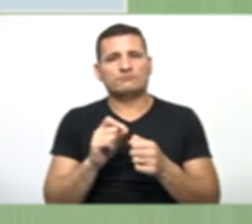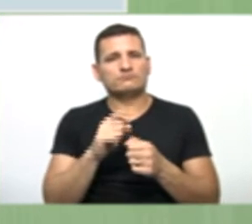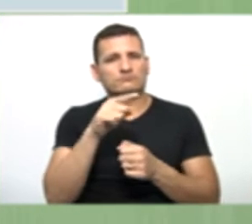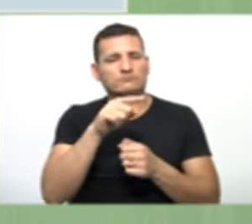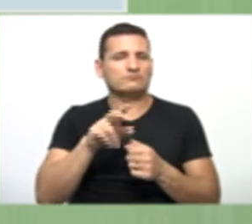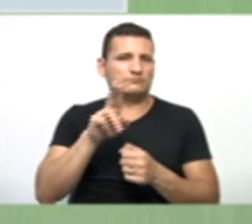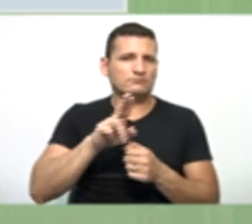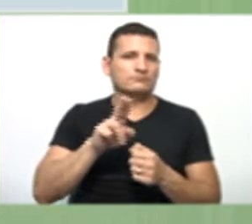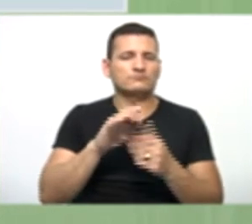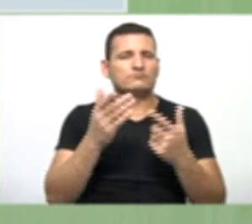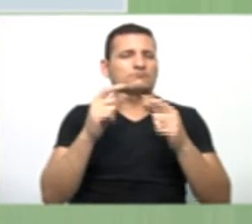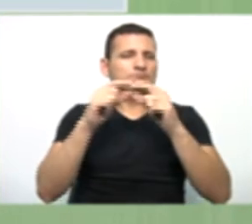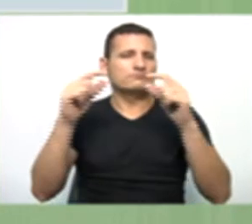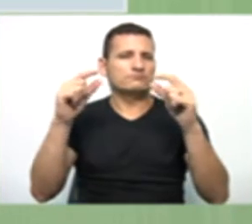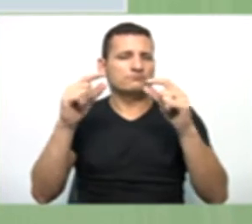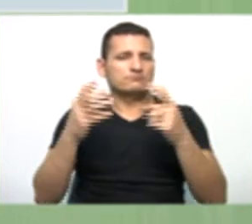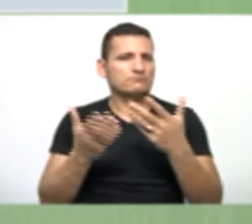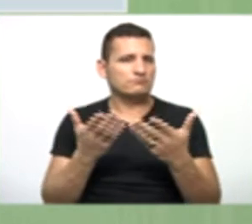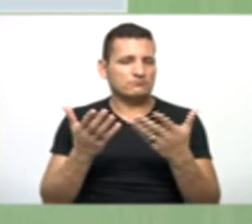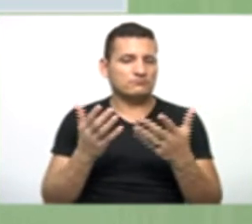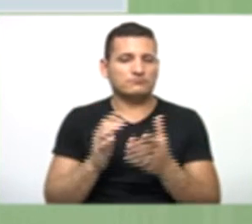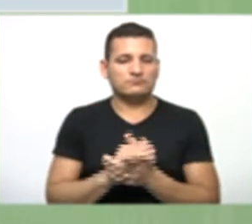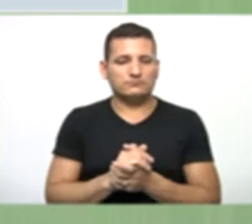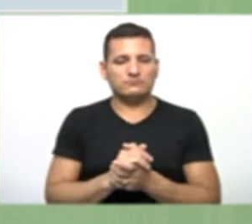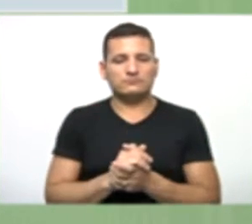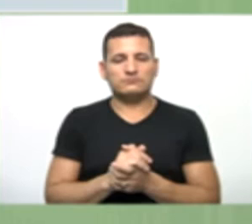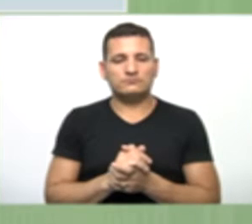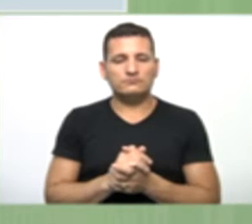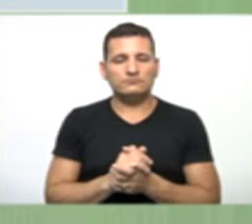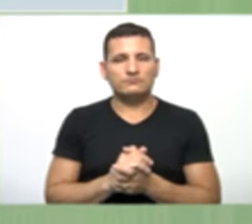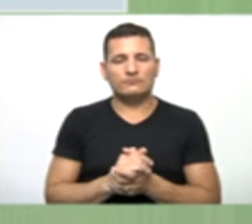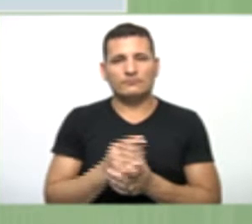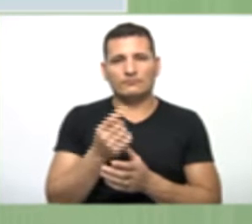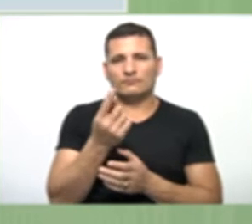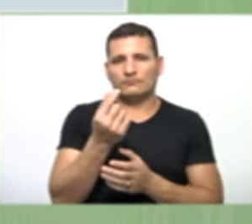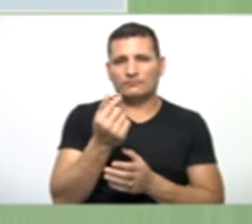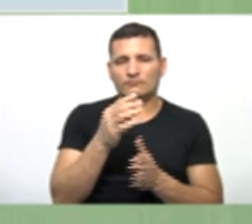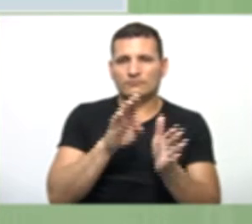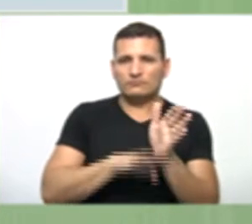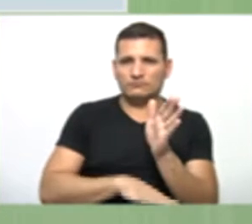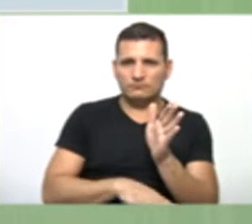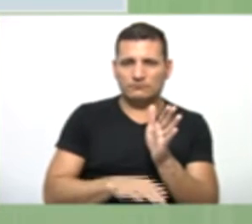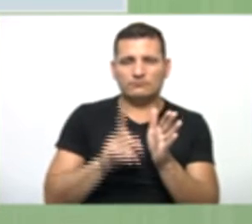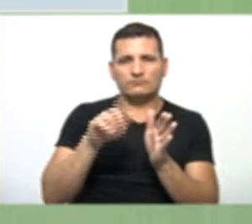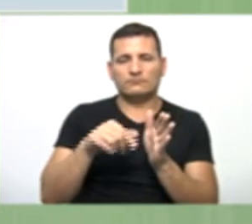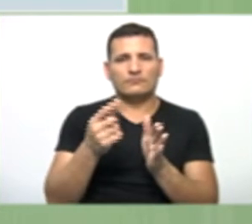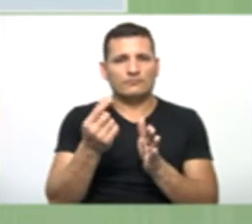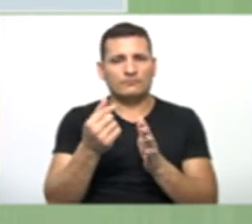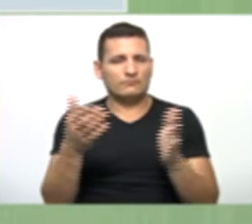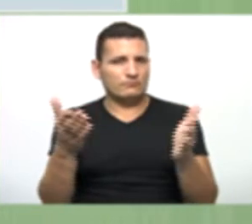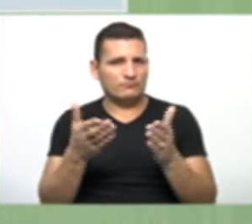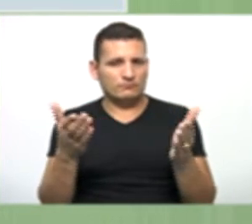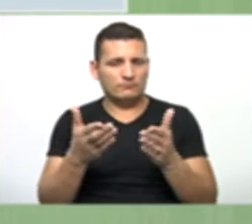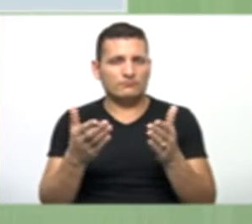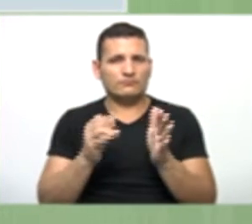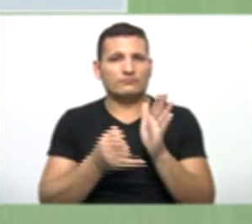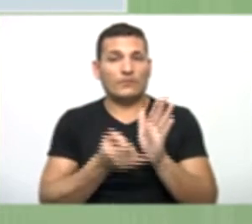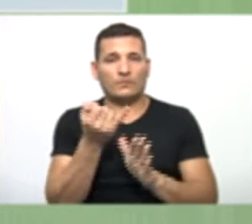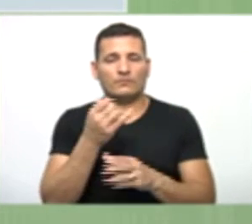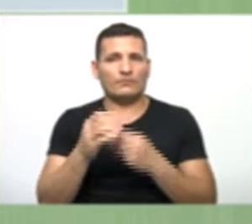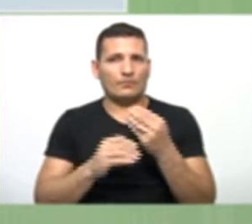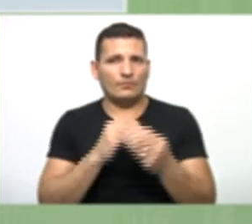utiliza que equação? Né? O valor descontado equivale a um valor atual dos juros compostos. Como é que é feito